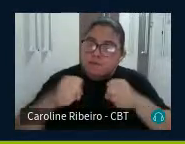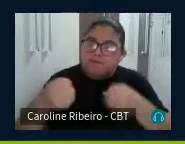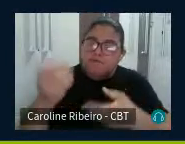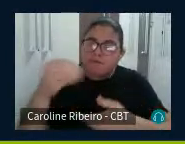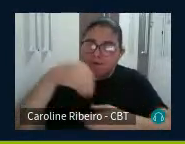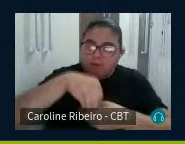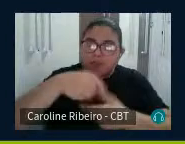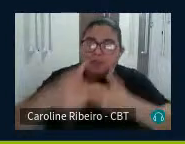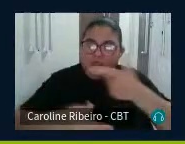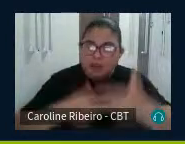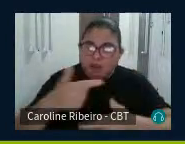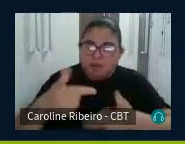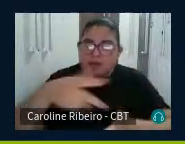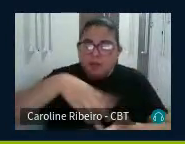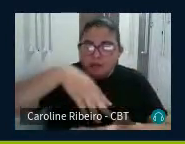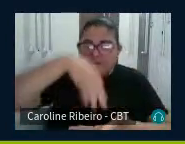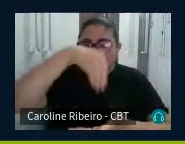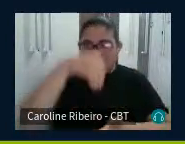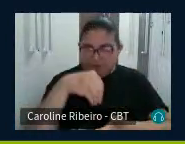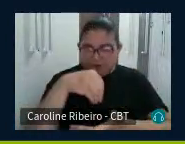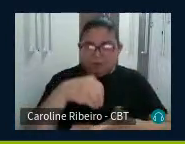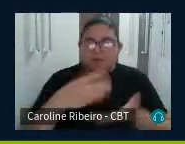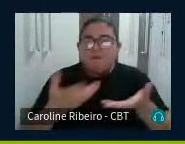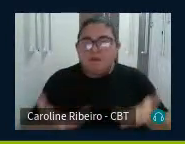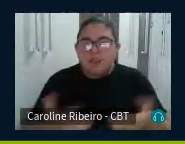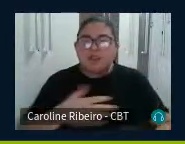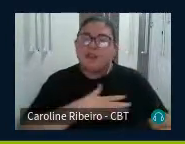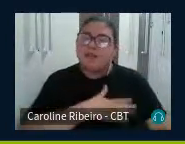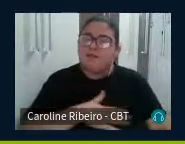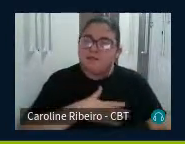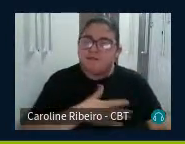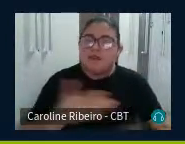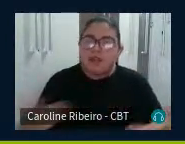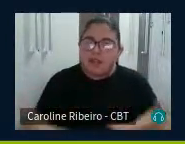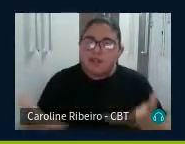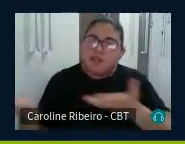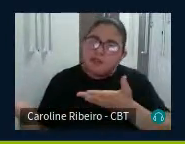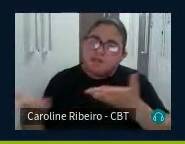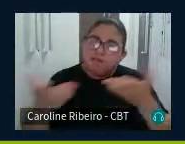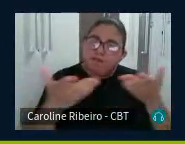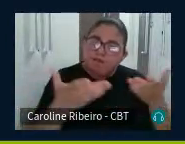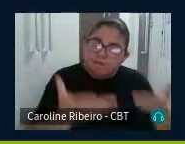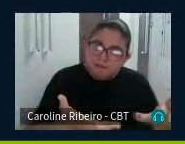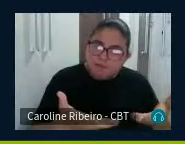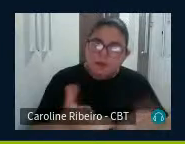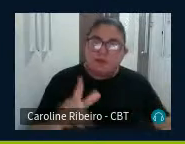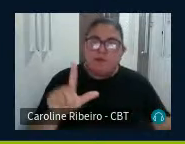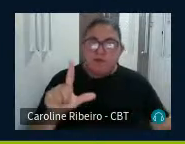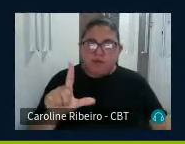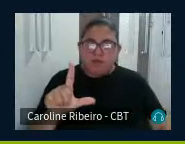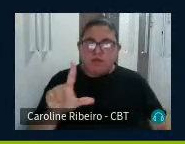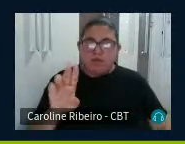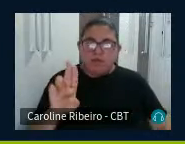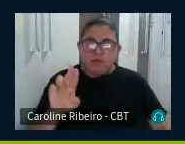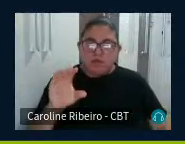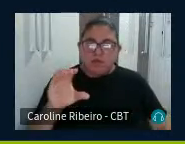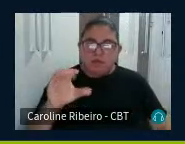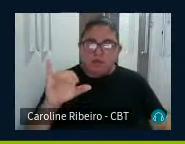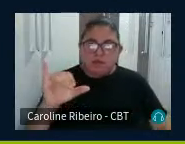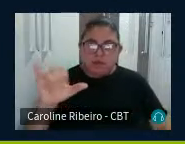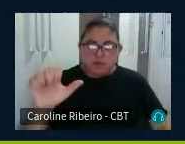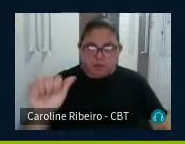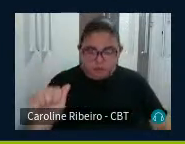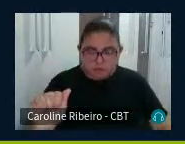alguns momentos prazerosos aqui conosco, e agora eu vou passar a palavra para a Lúcia. Boa tarde a